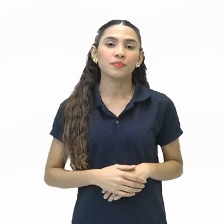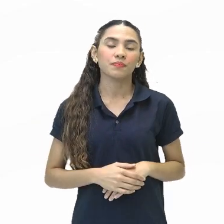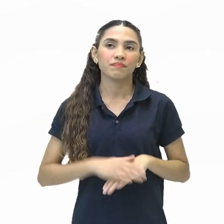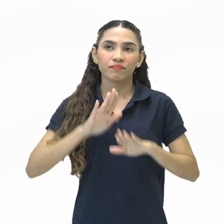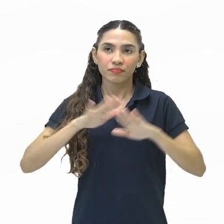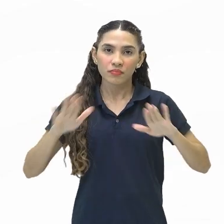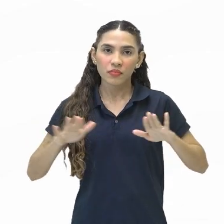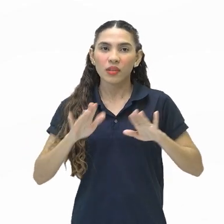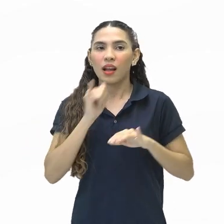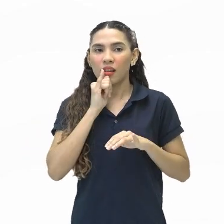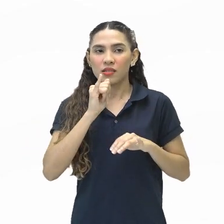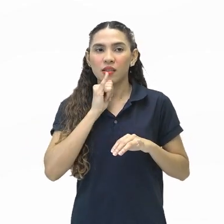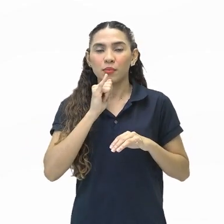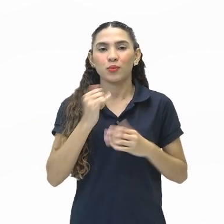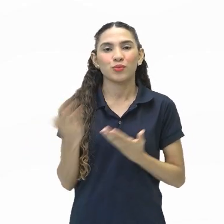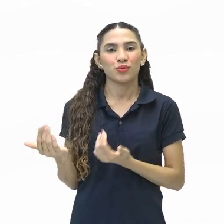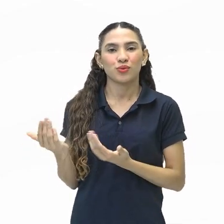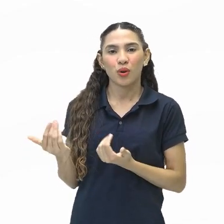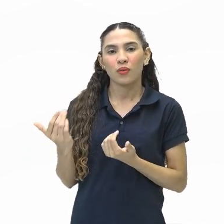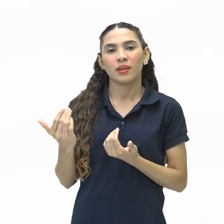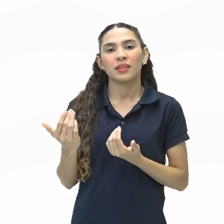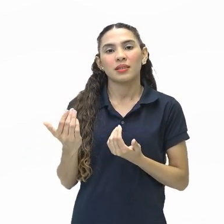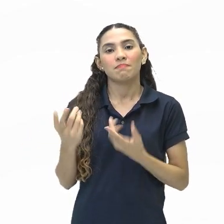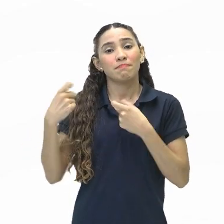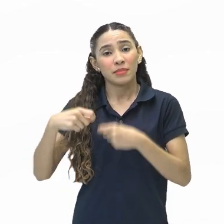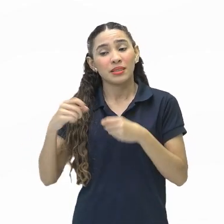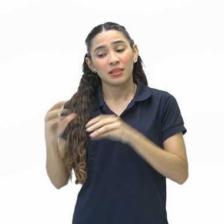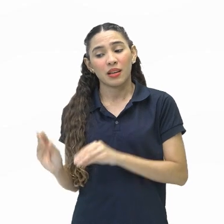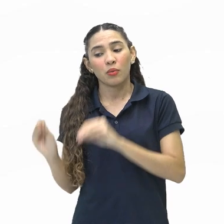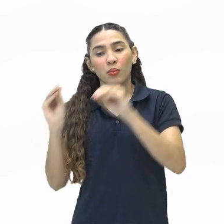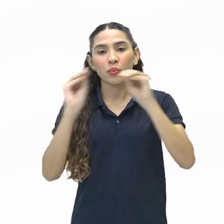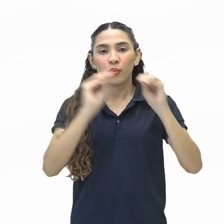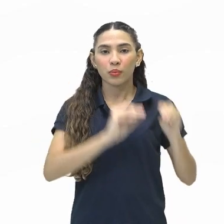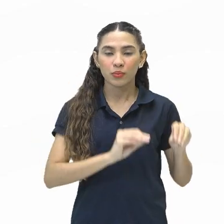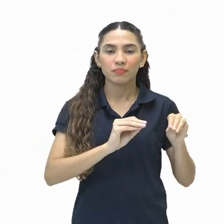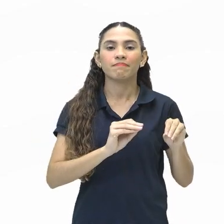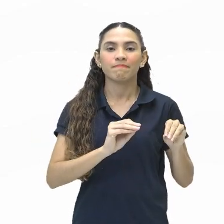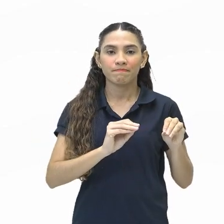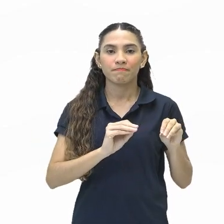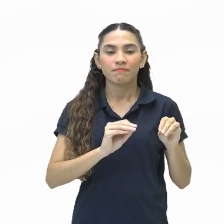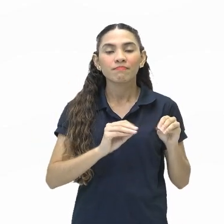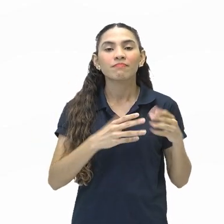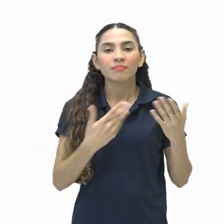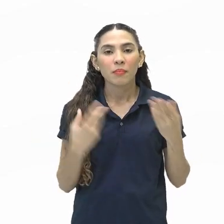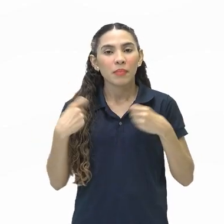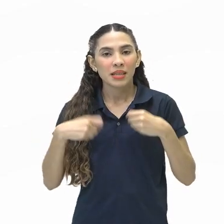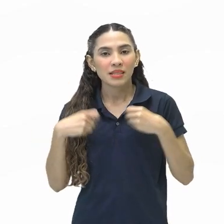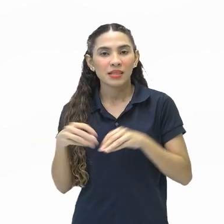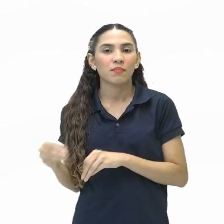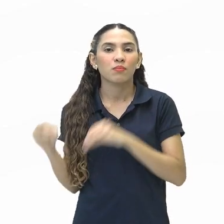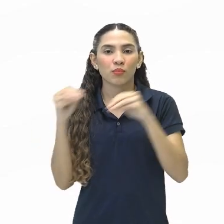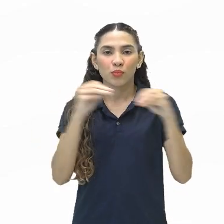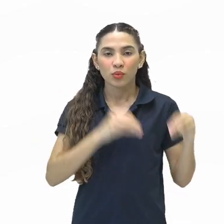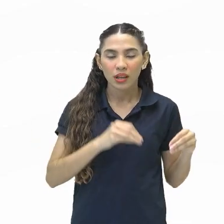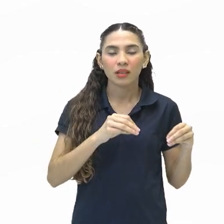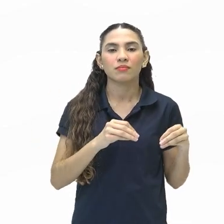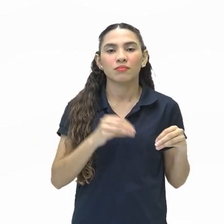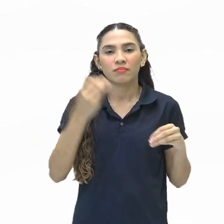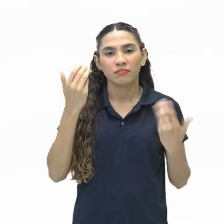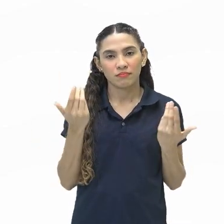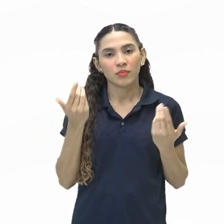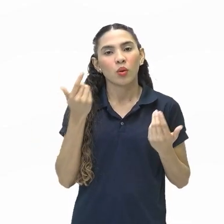muitas vezes, né, o jovem é levado a sair, né, da sua comunidade lá mais